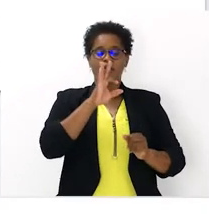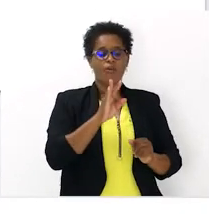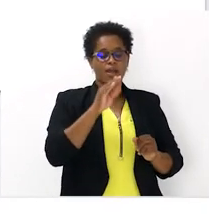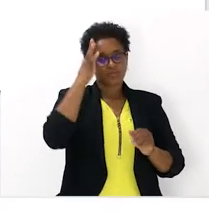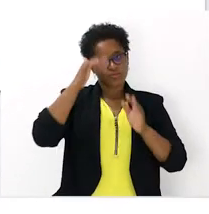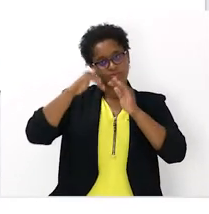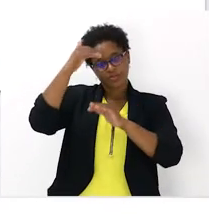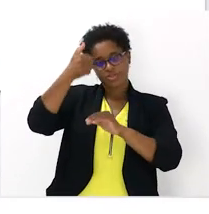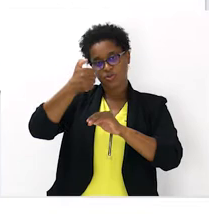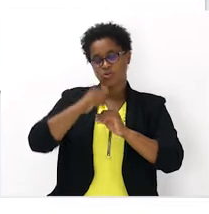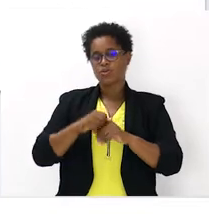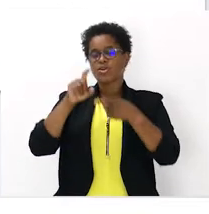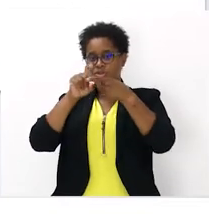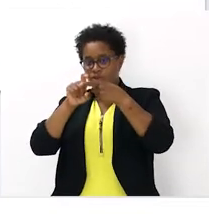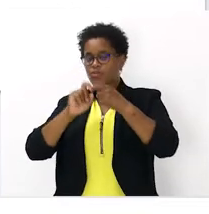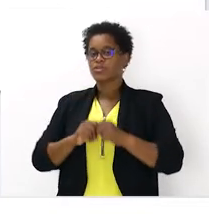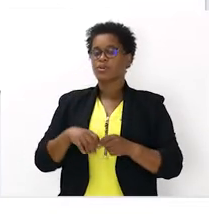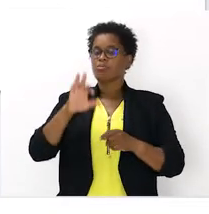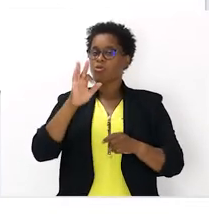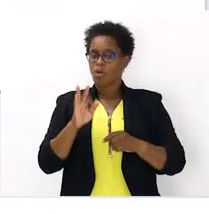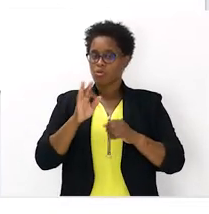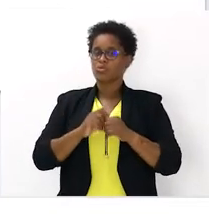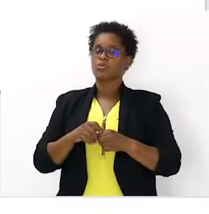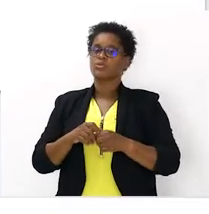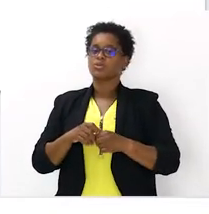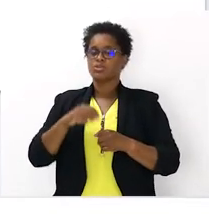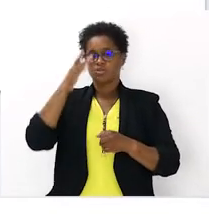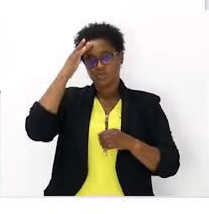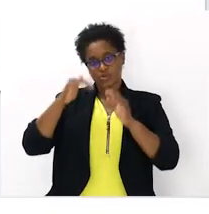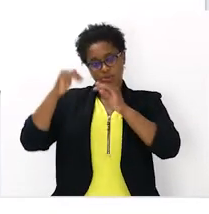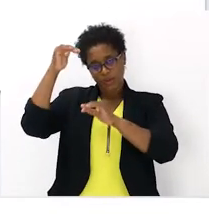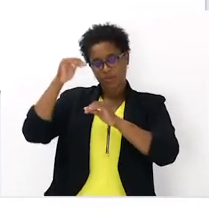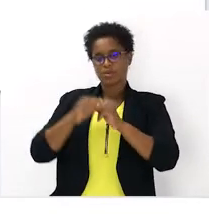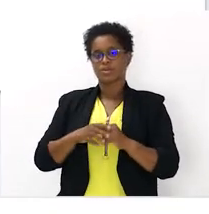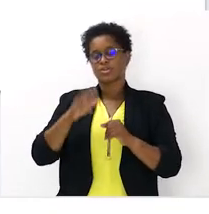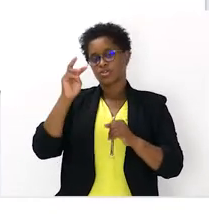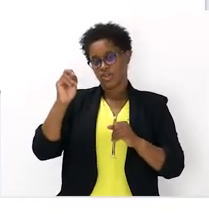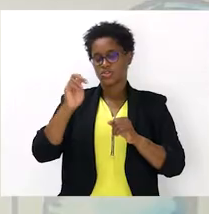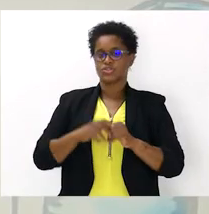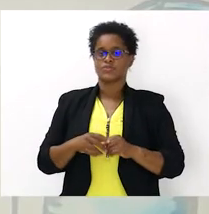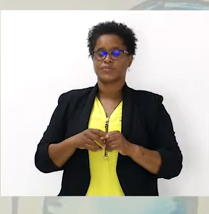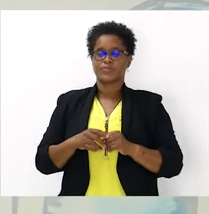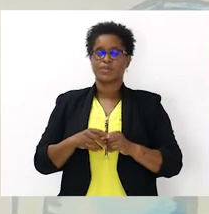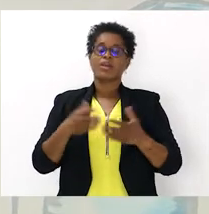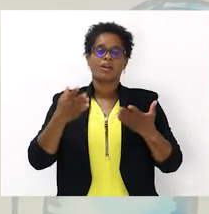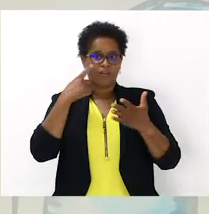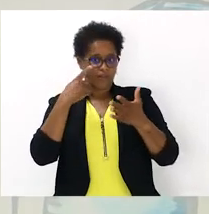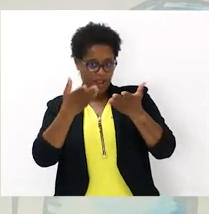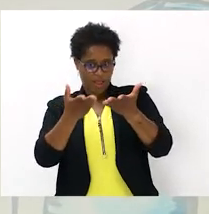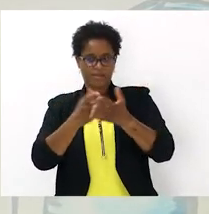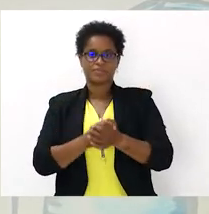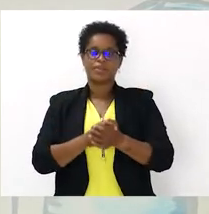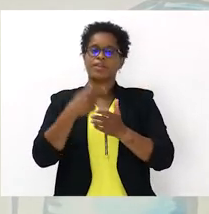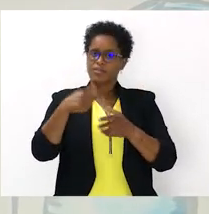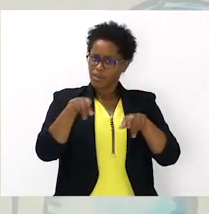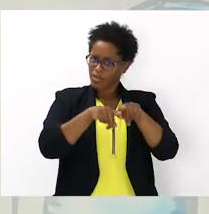expoente 5, dividir por 4 de expoente 3. Olha,